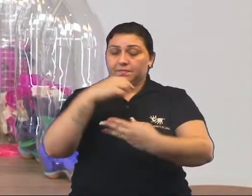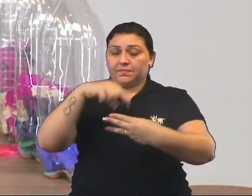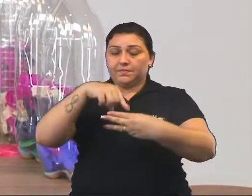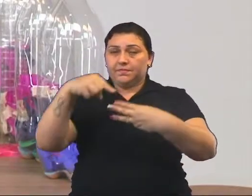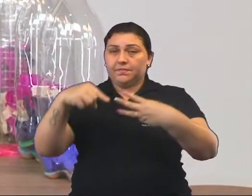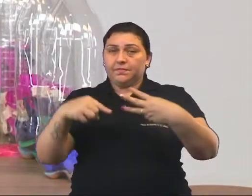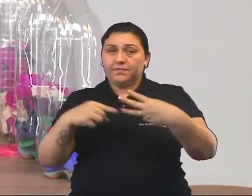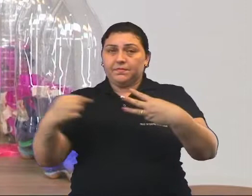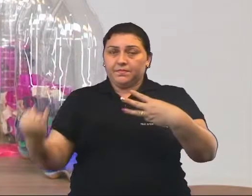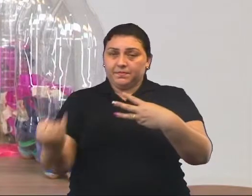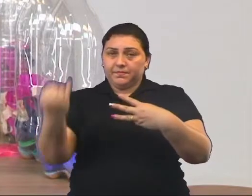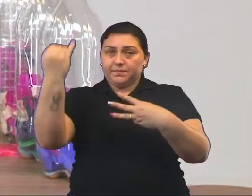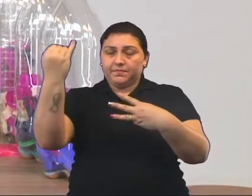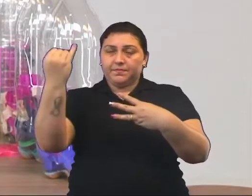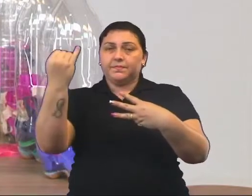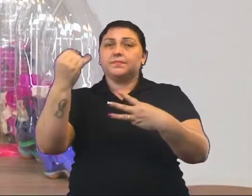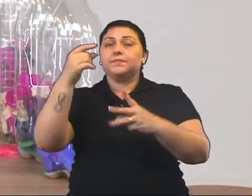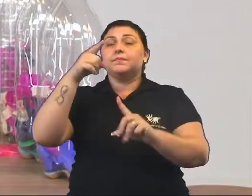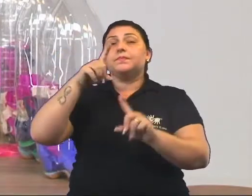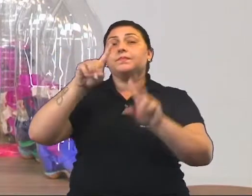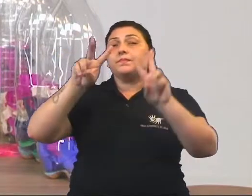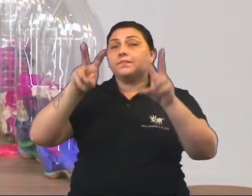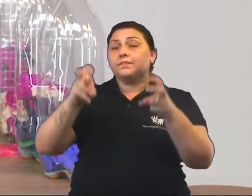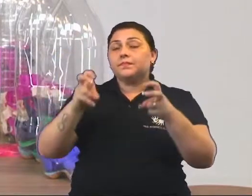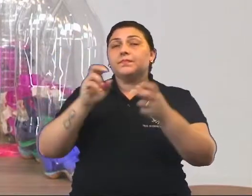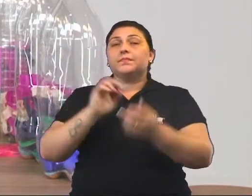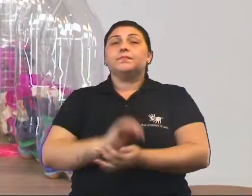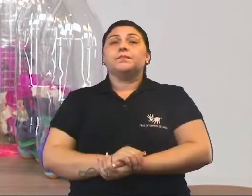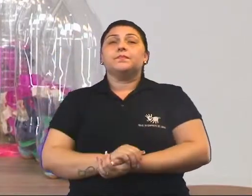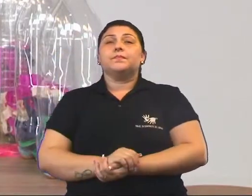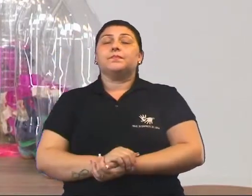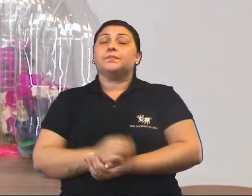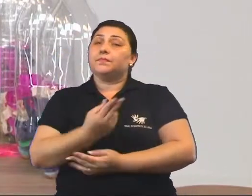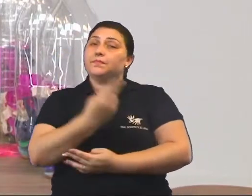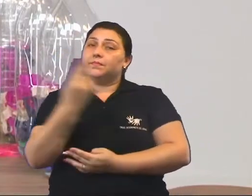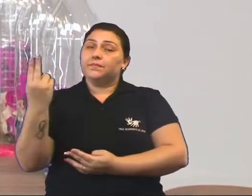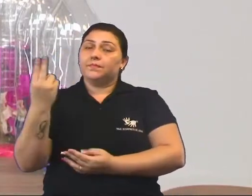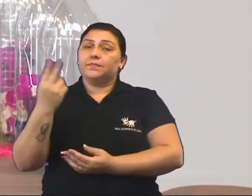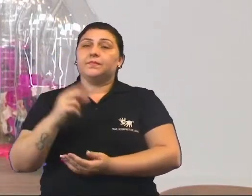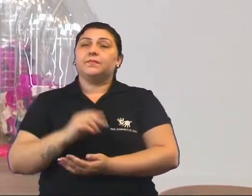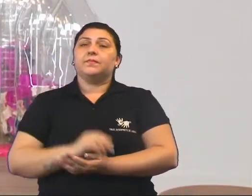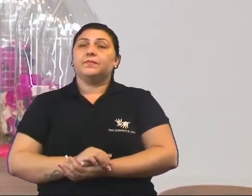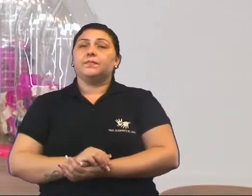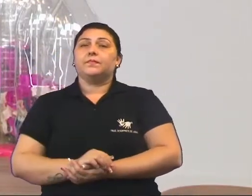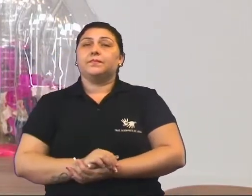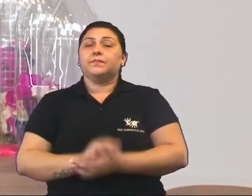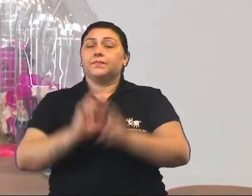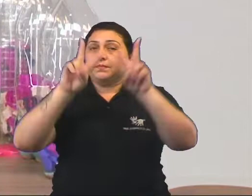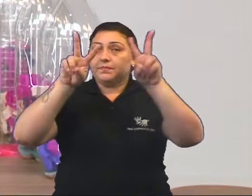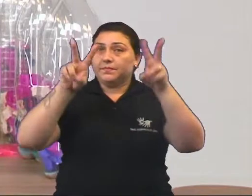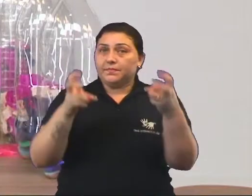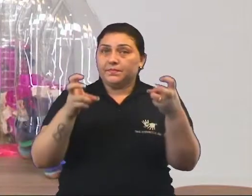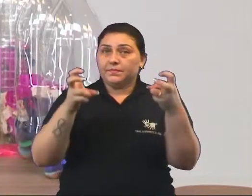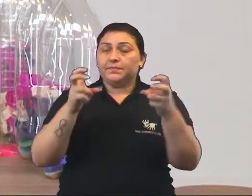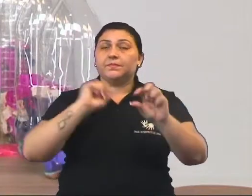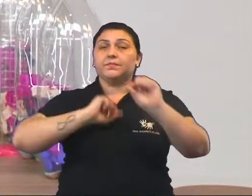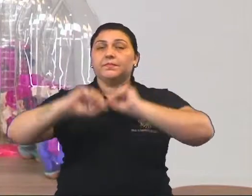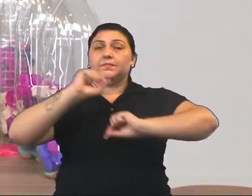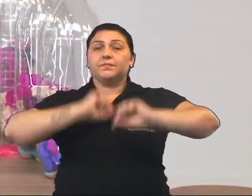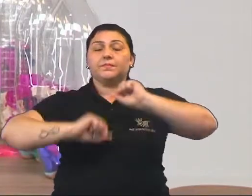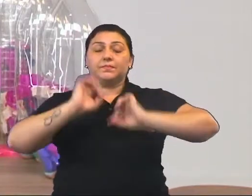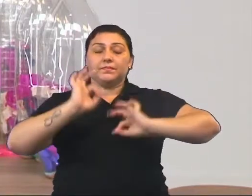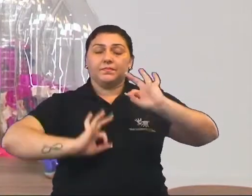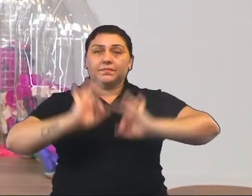três importantes títulos, que é o nome, certo? Que é o título, né, do que nós